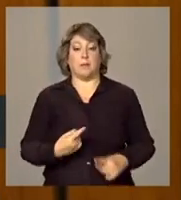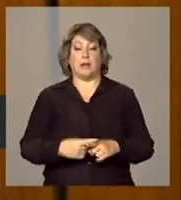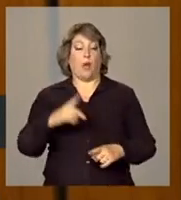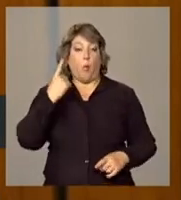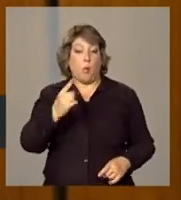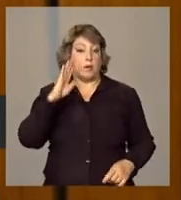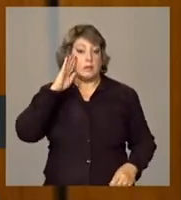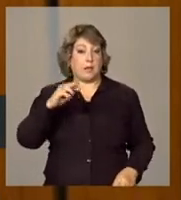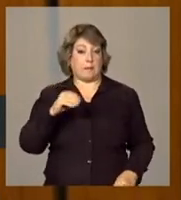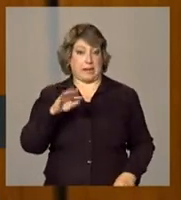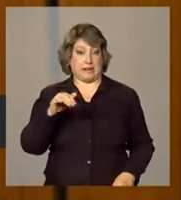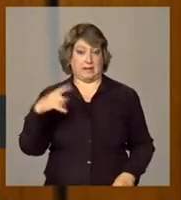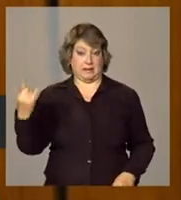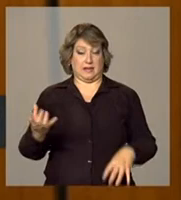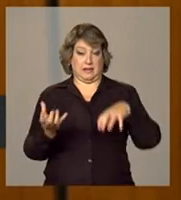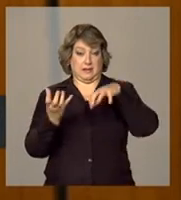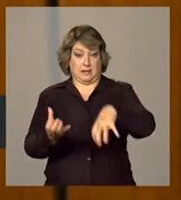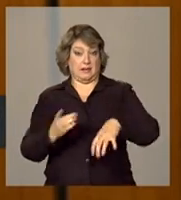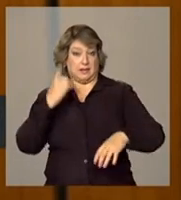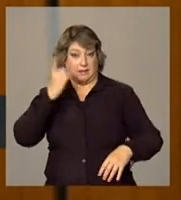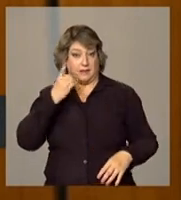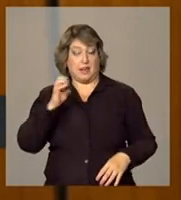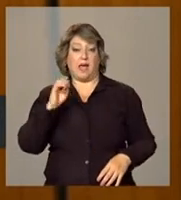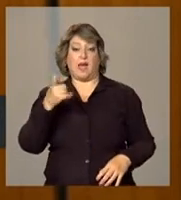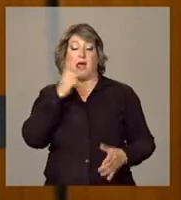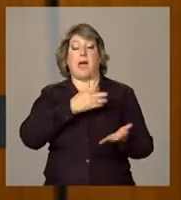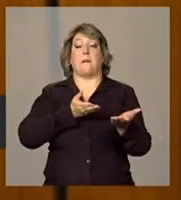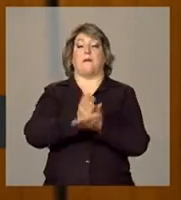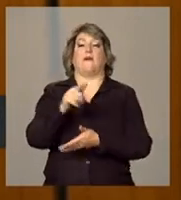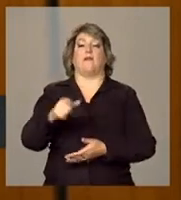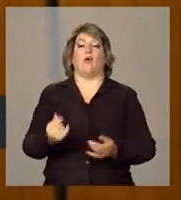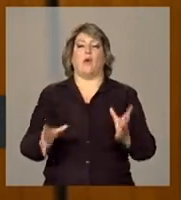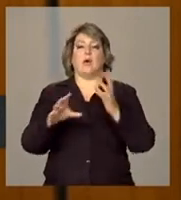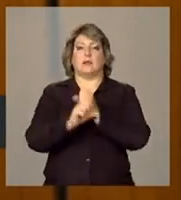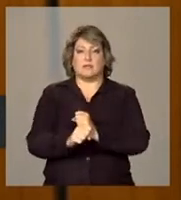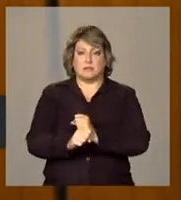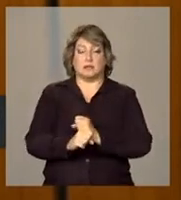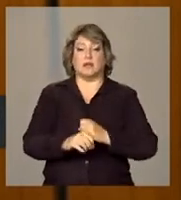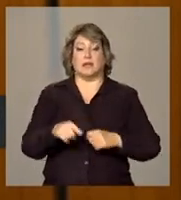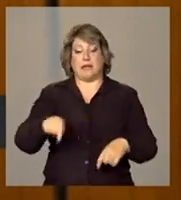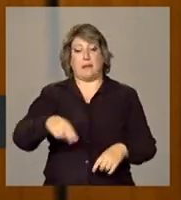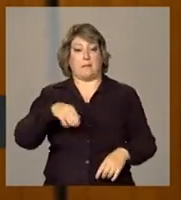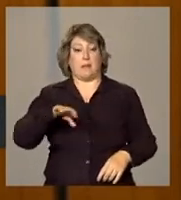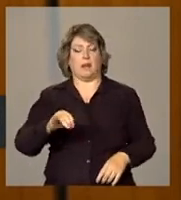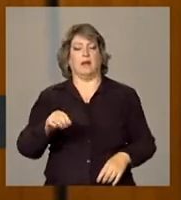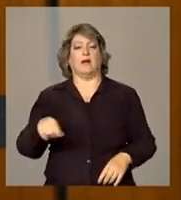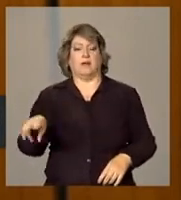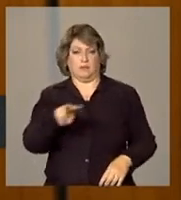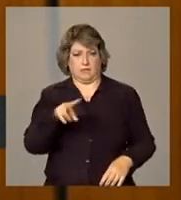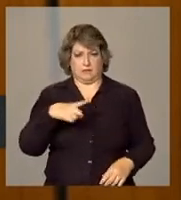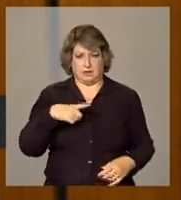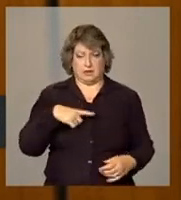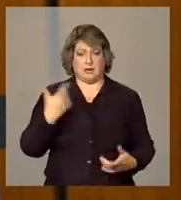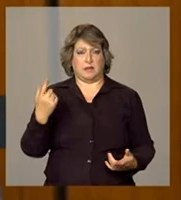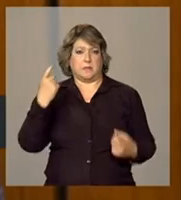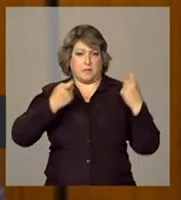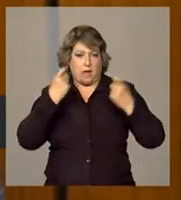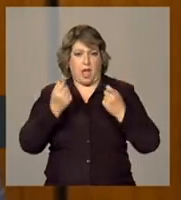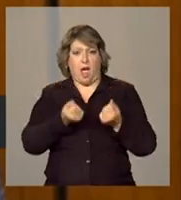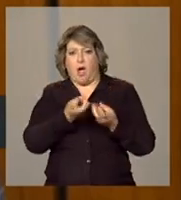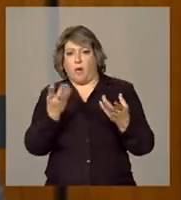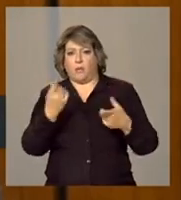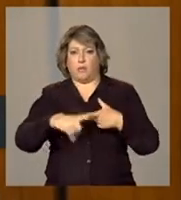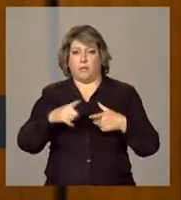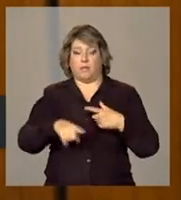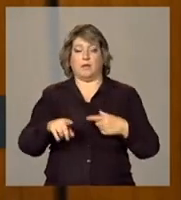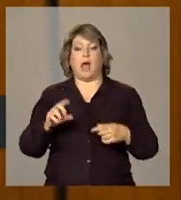metas do presidente da Câmara aprovar o orçamento impositivo ainda neste mês de maio Então queria saber se o senhor extrema alguma reação e é alguma